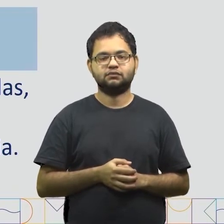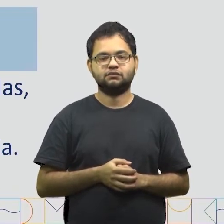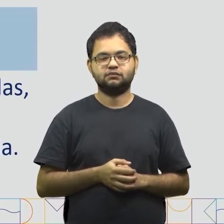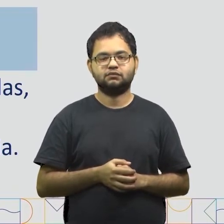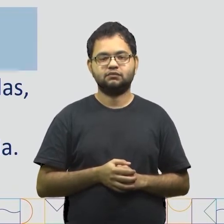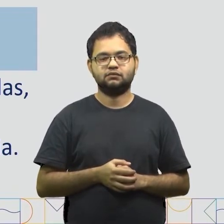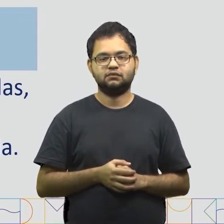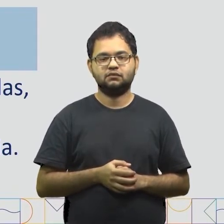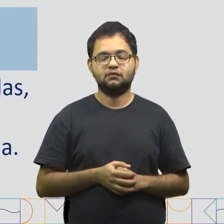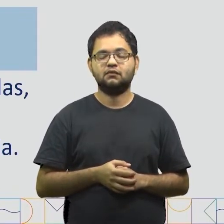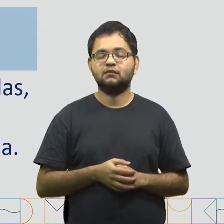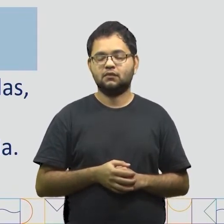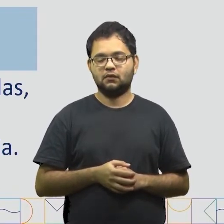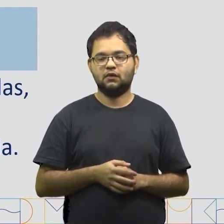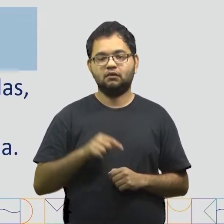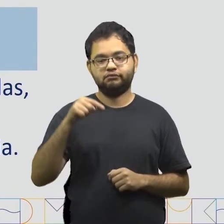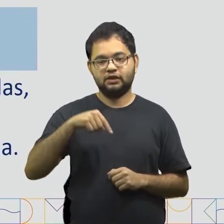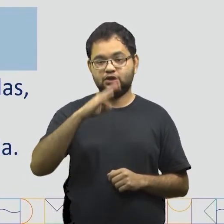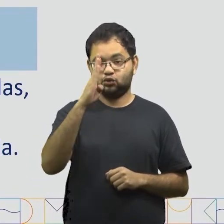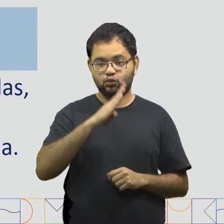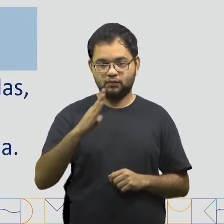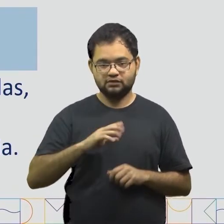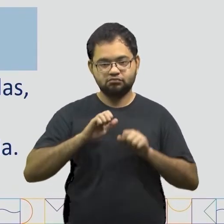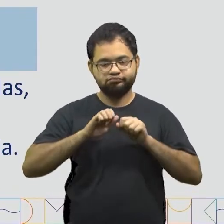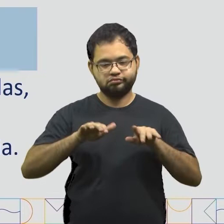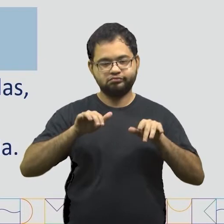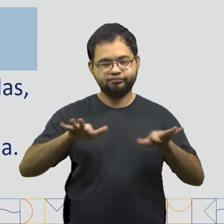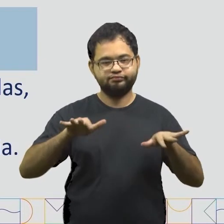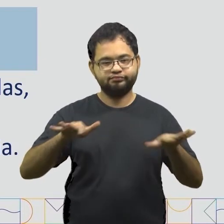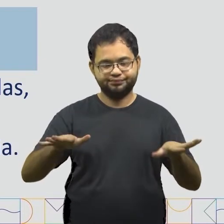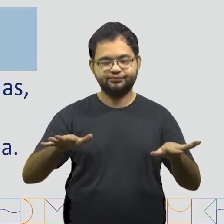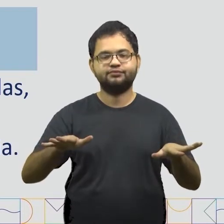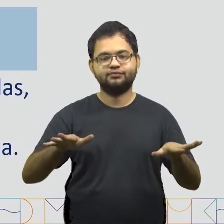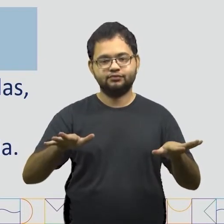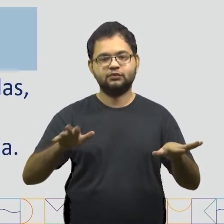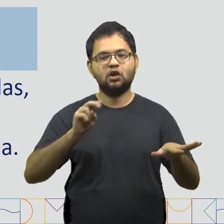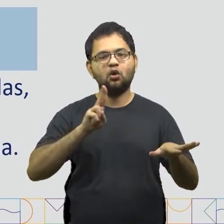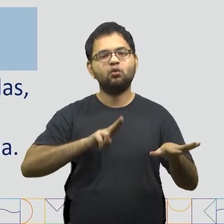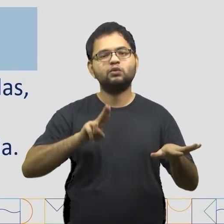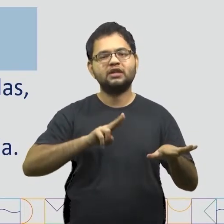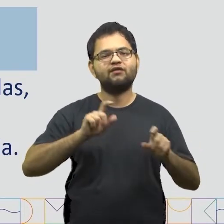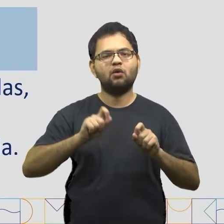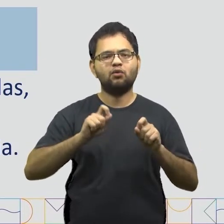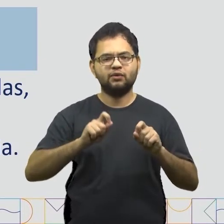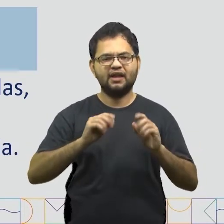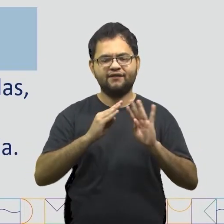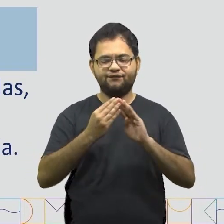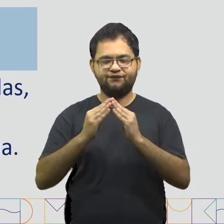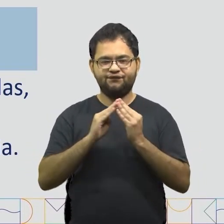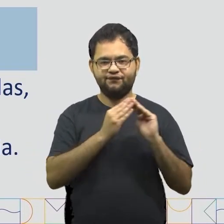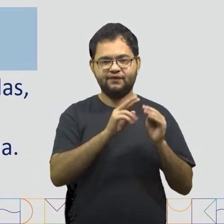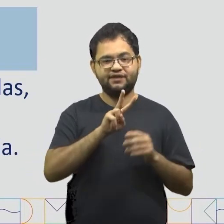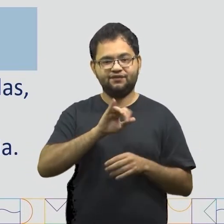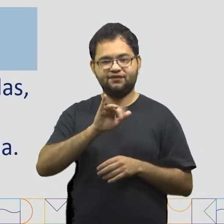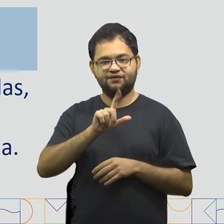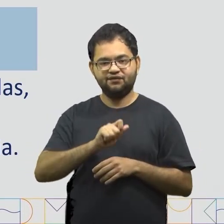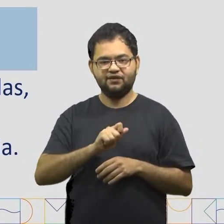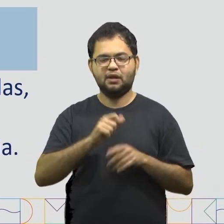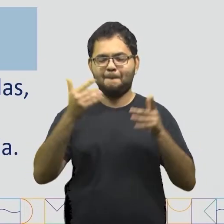segunda afirmação a expansão do território foi se dando através da destruição de vilas e